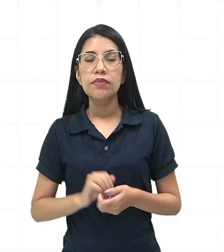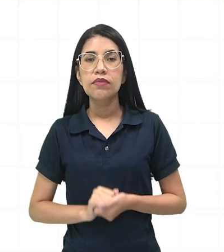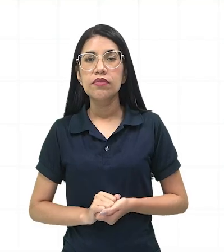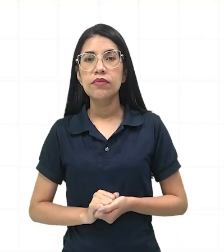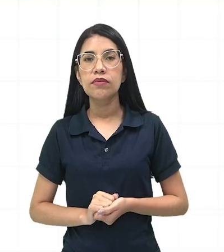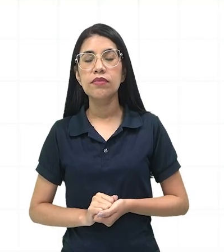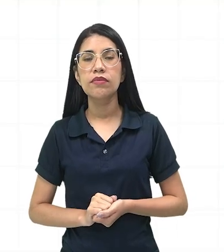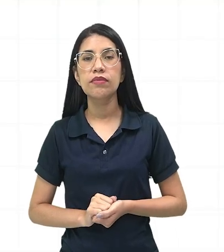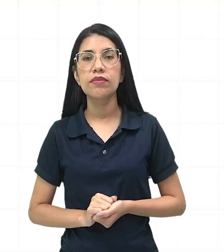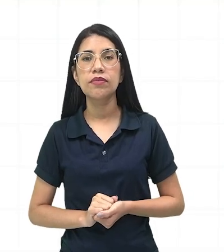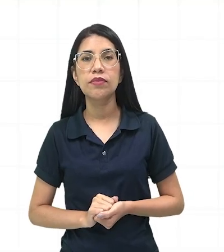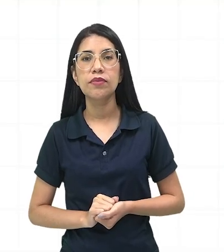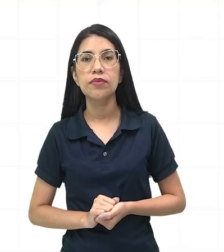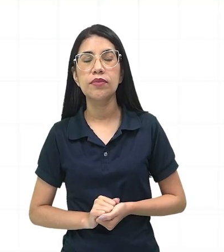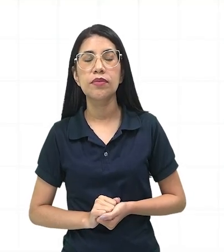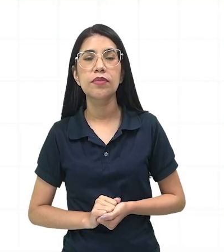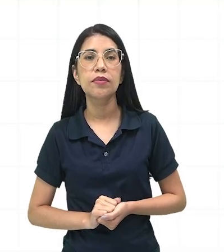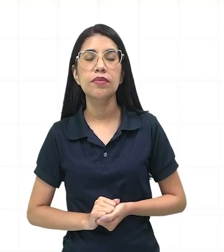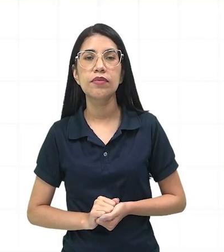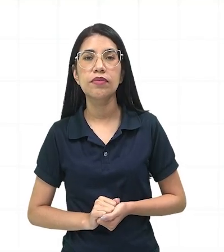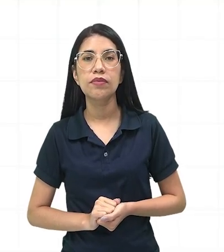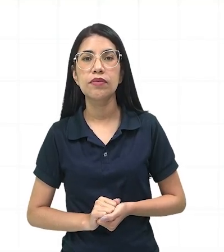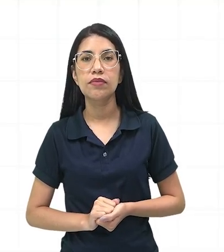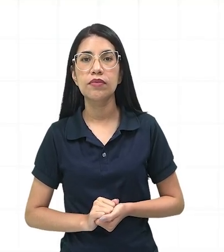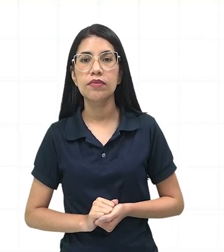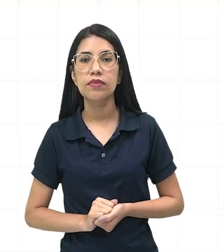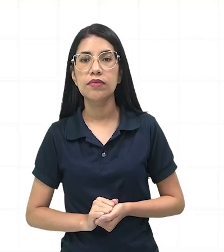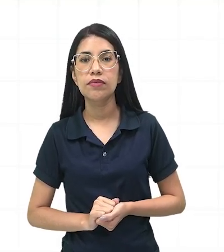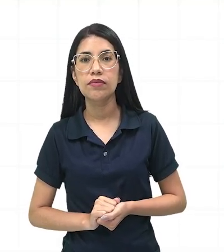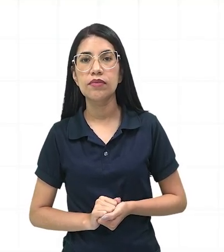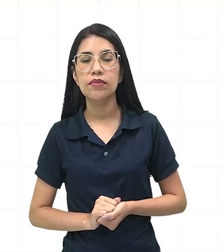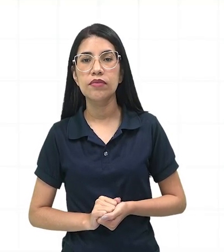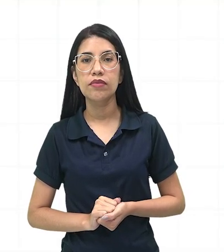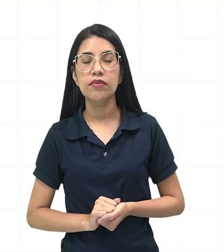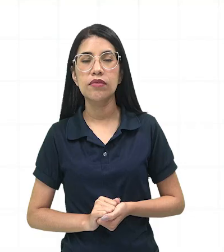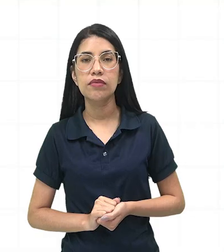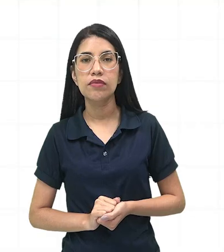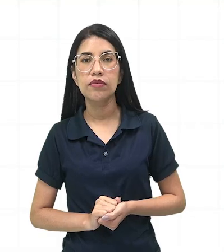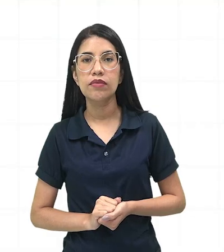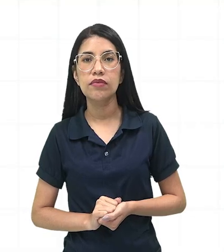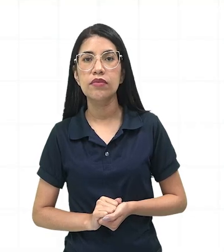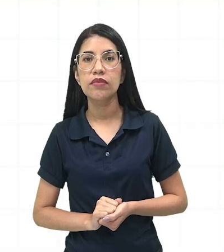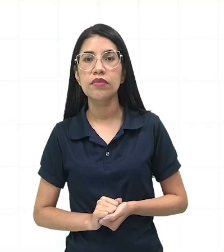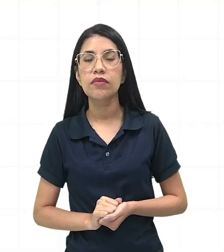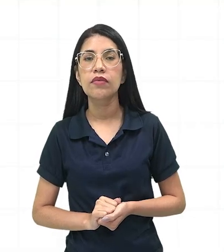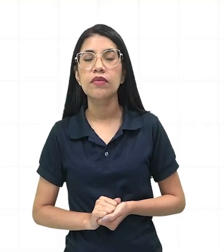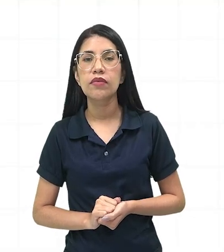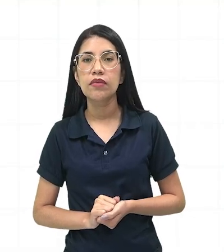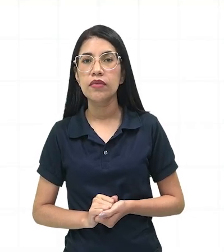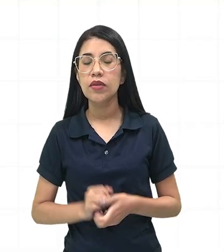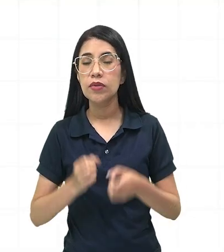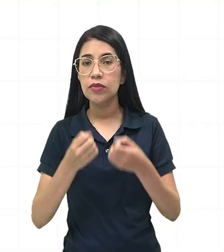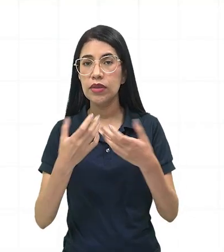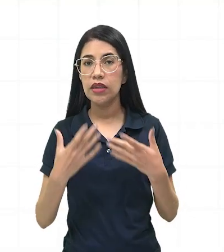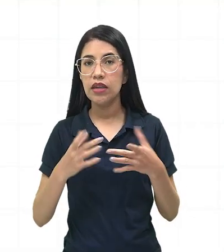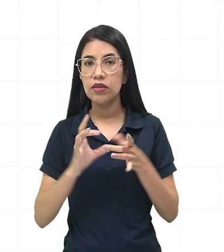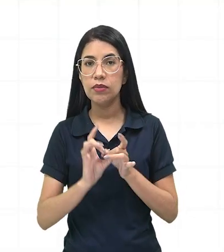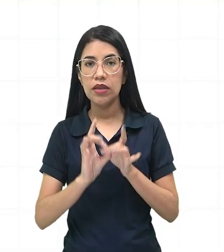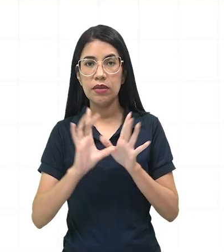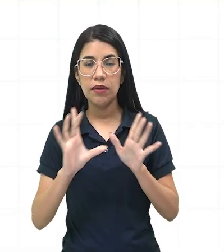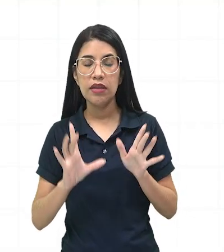E aqui nós vamos entender que falar em liberdade